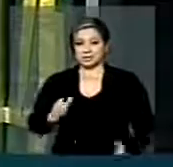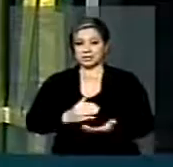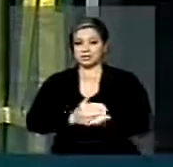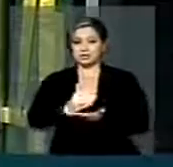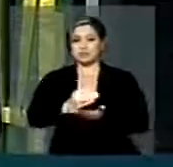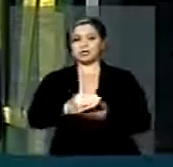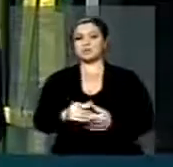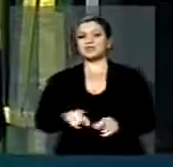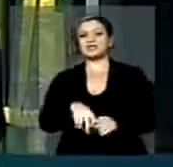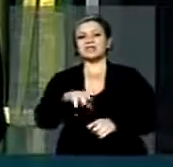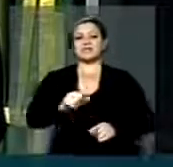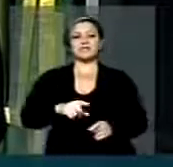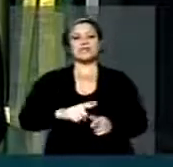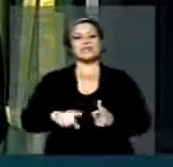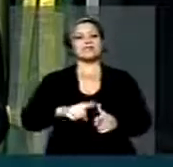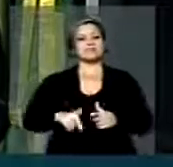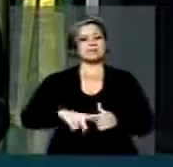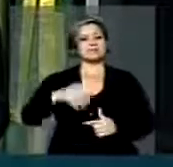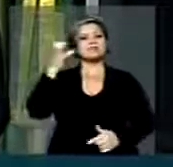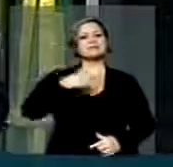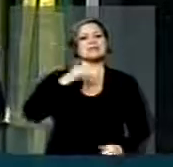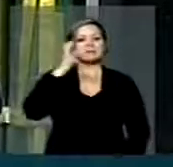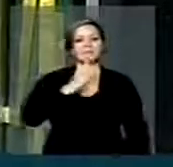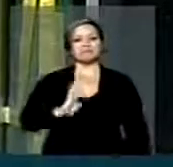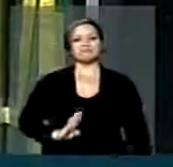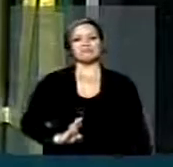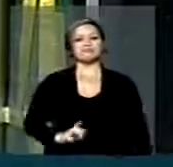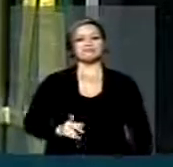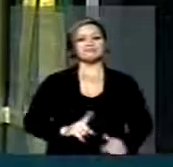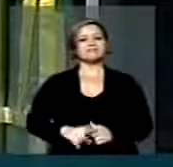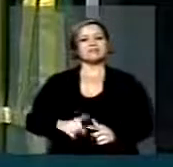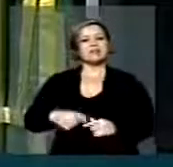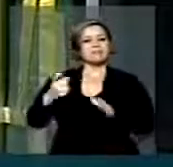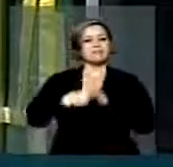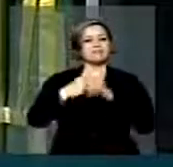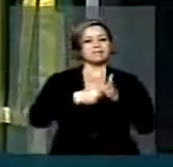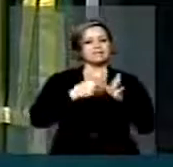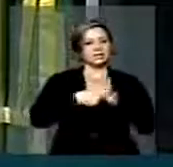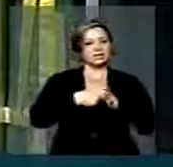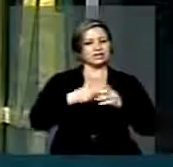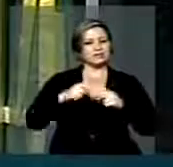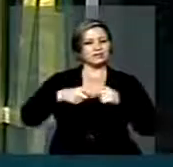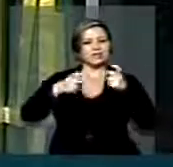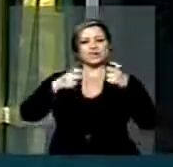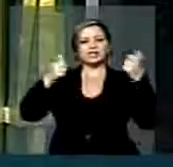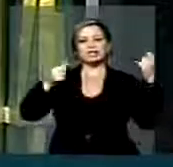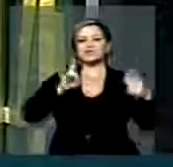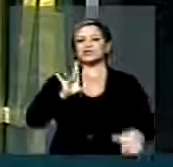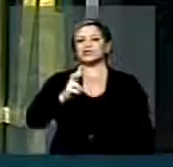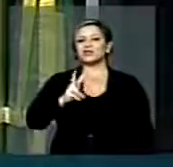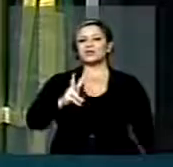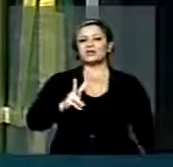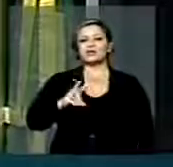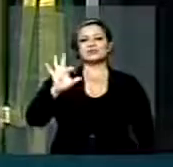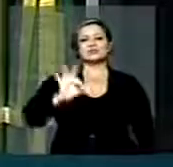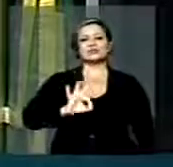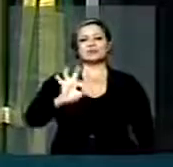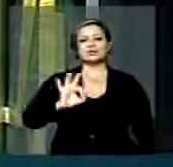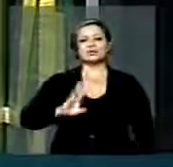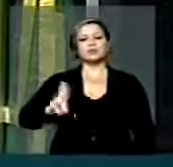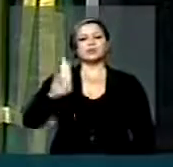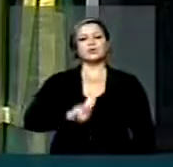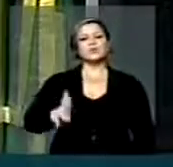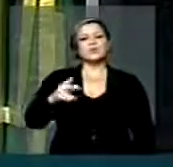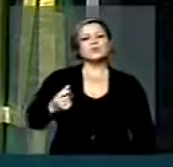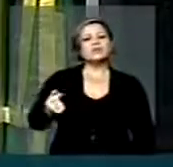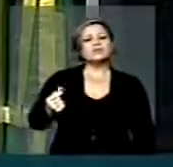vai pegar uma conta salgada. Por quê? Nós estamos com um crescimento medíocre de 2%, estamos usando dinheiro futuro para